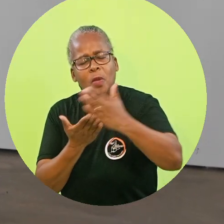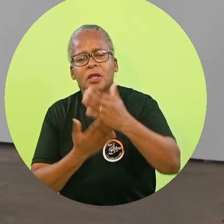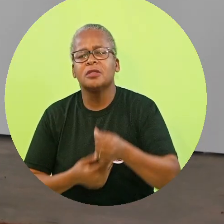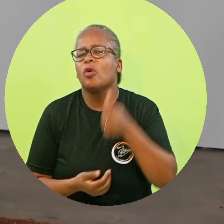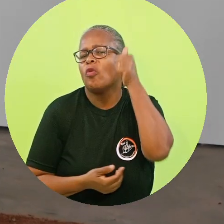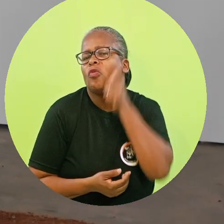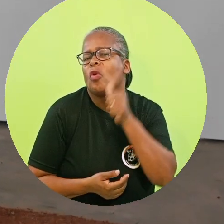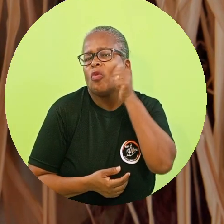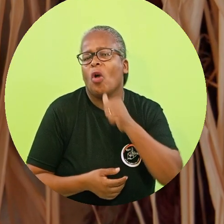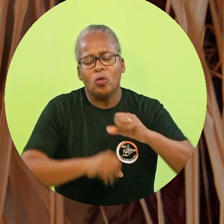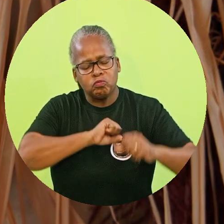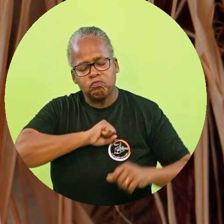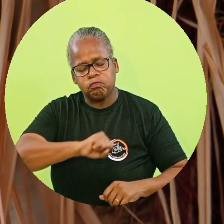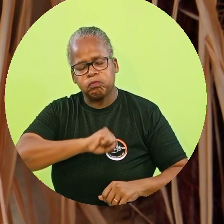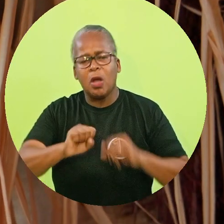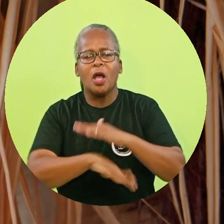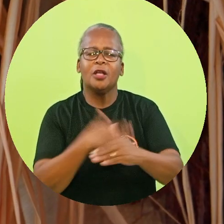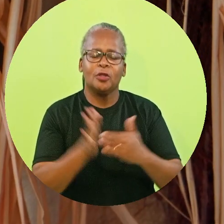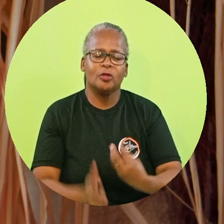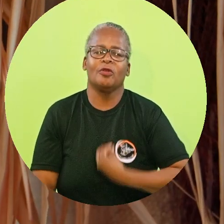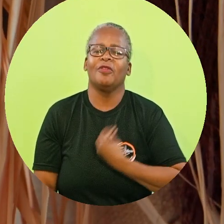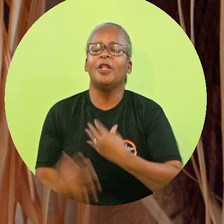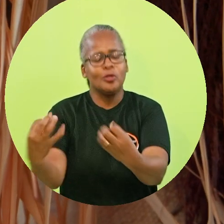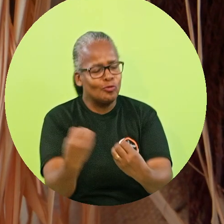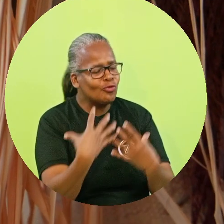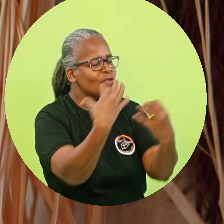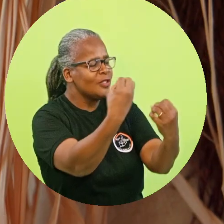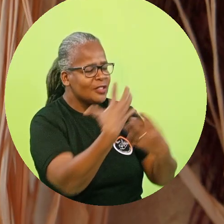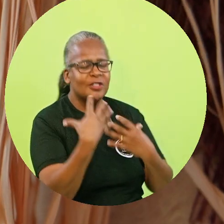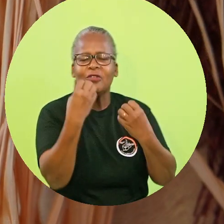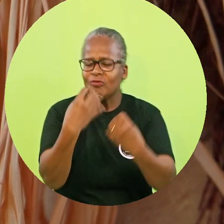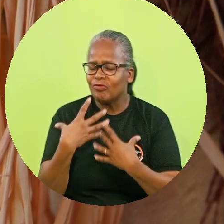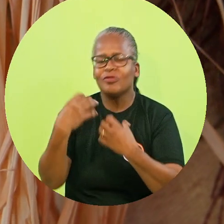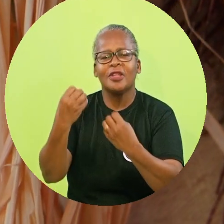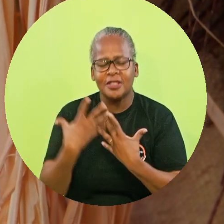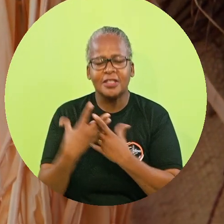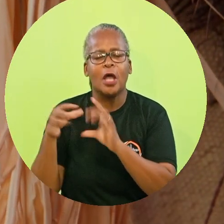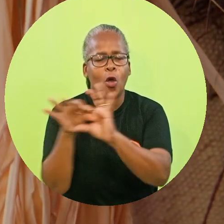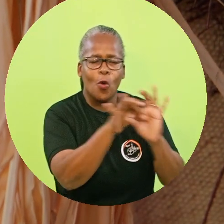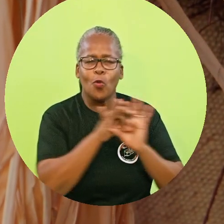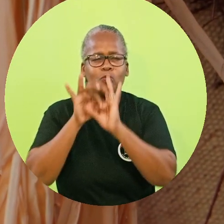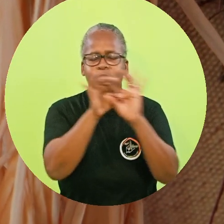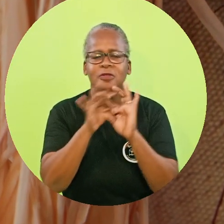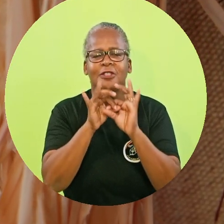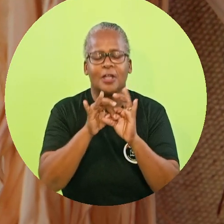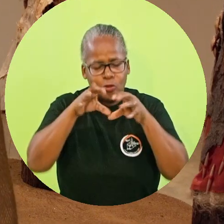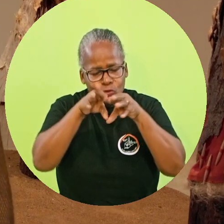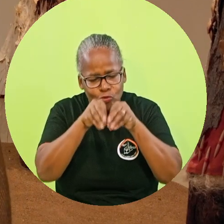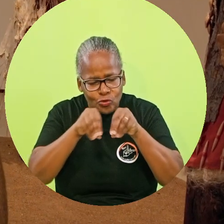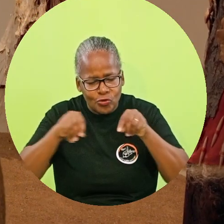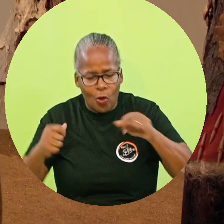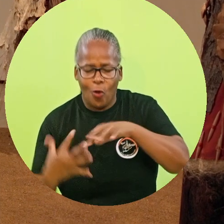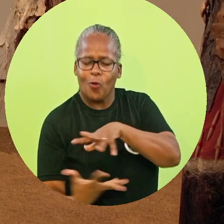que pulsa em toda a existência, elas nos ensinam: descolonizar é reatar os laços umbilicais com a terra,